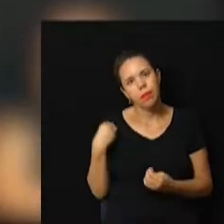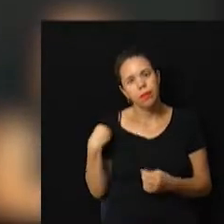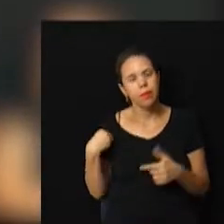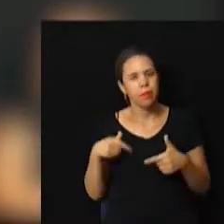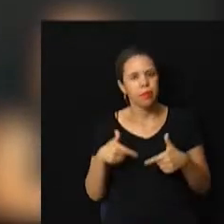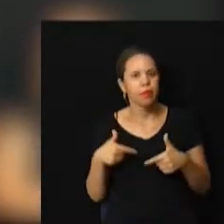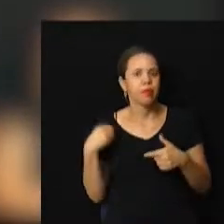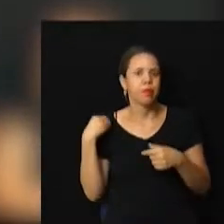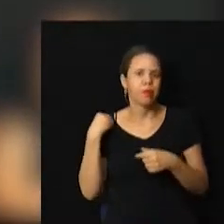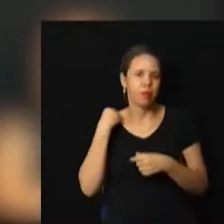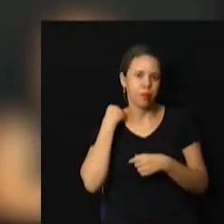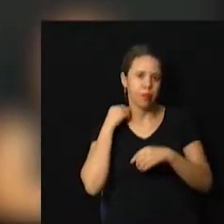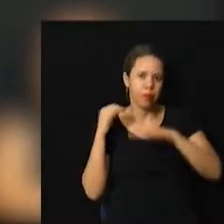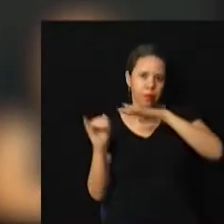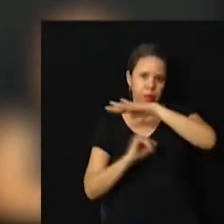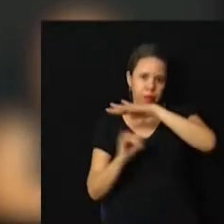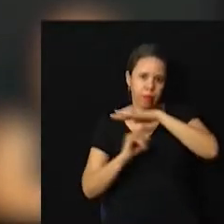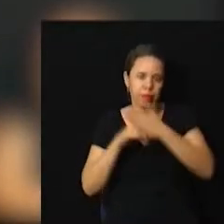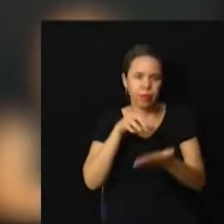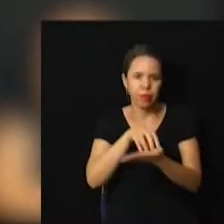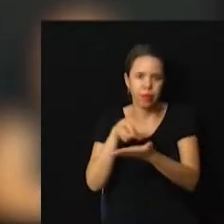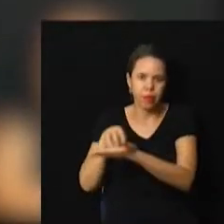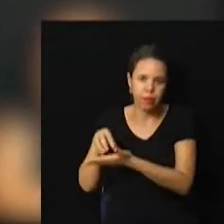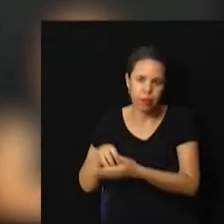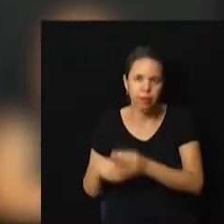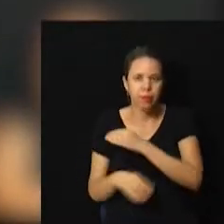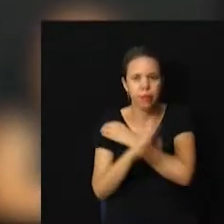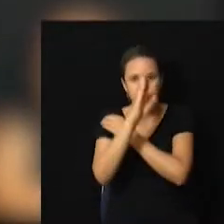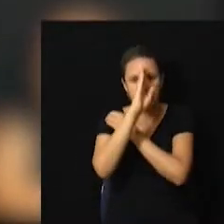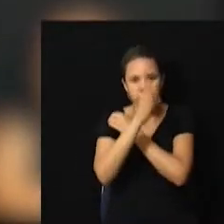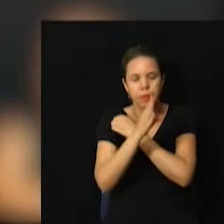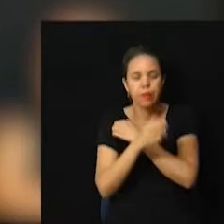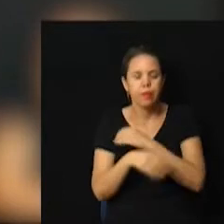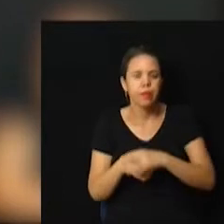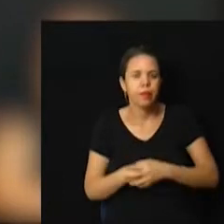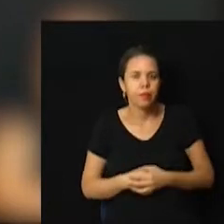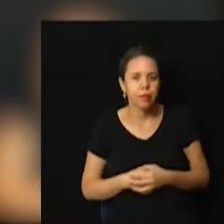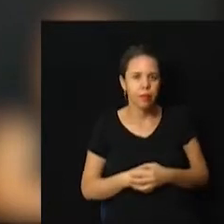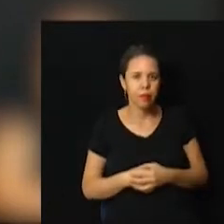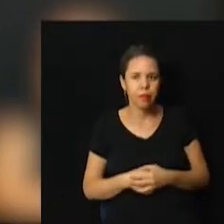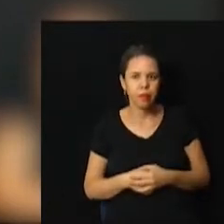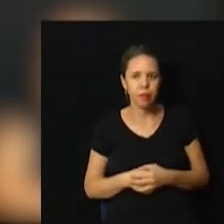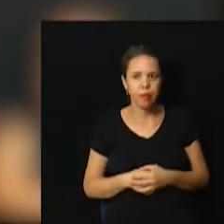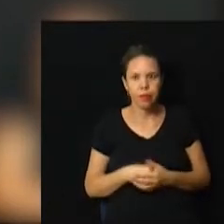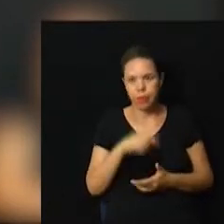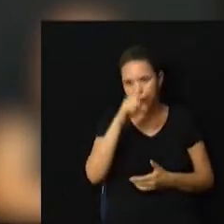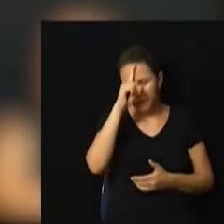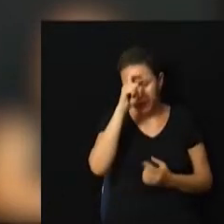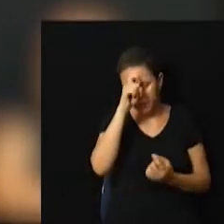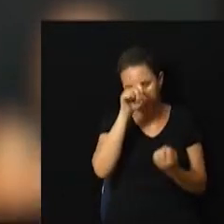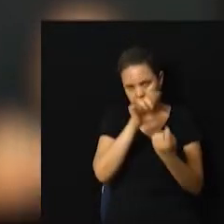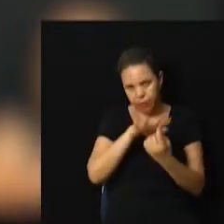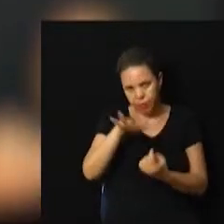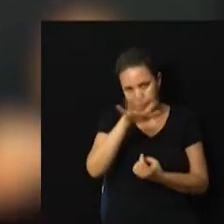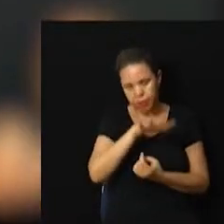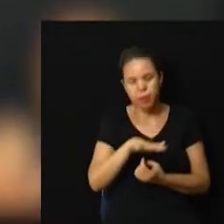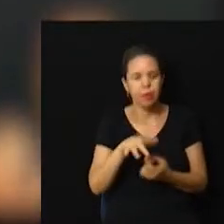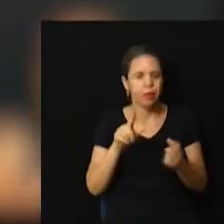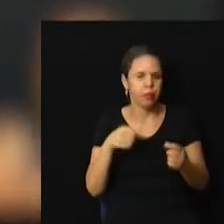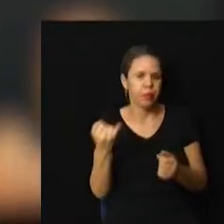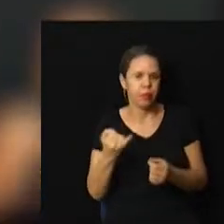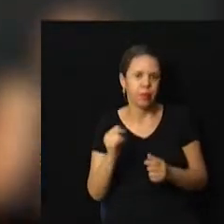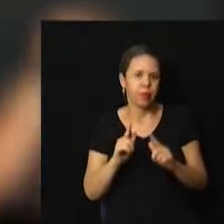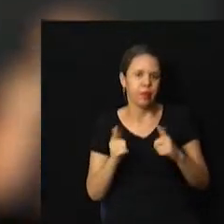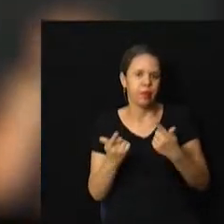das unidades da autarquia, né? A prestação do serviço assistencial de alta e média complexidade